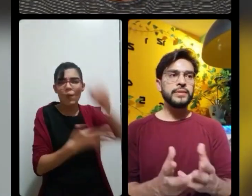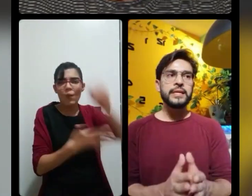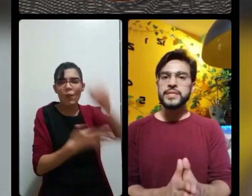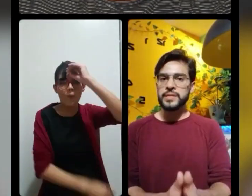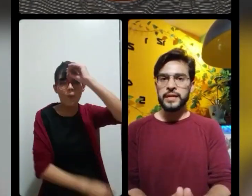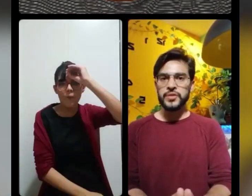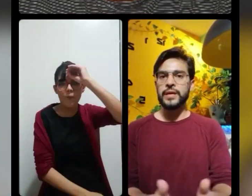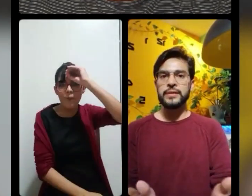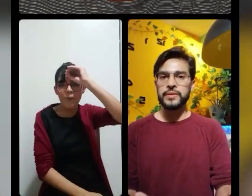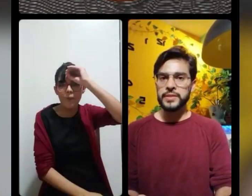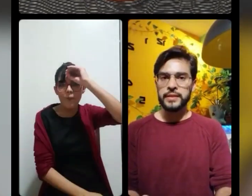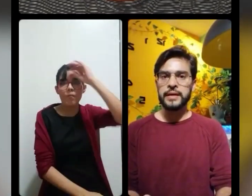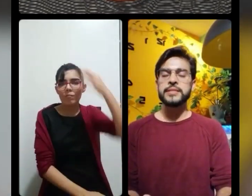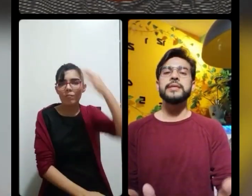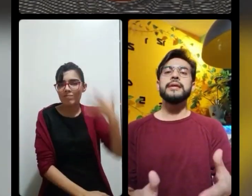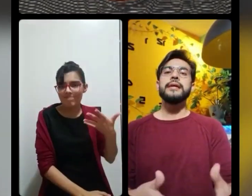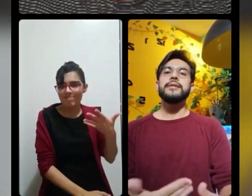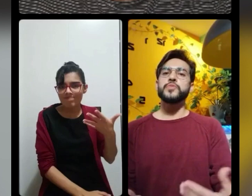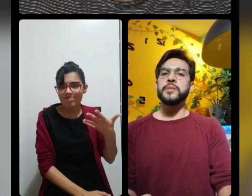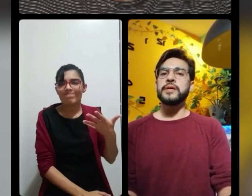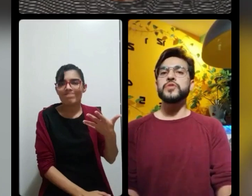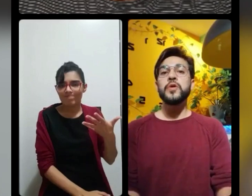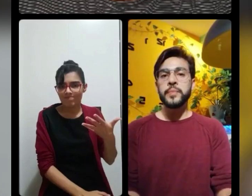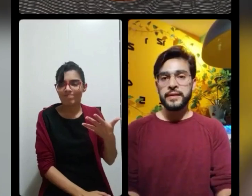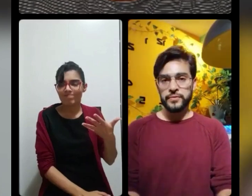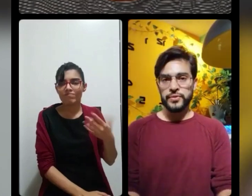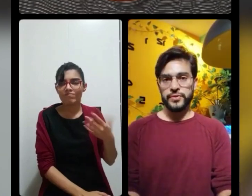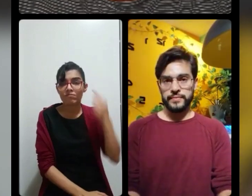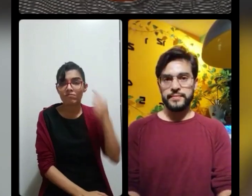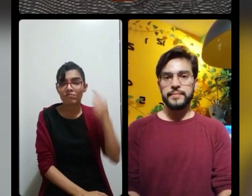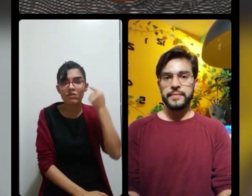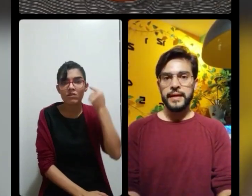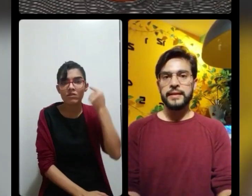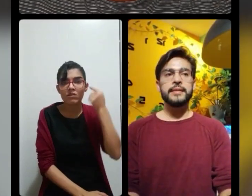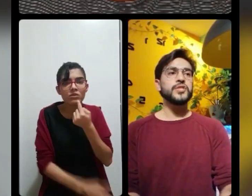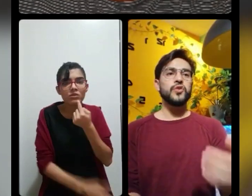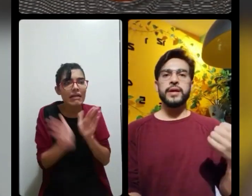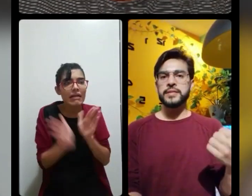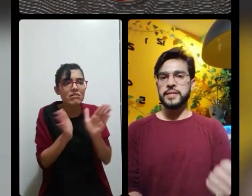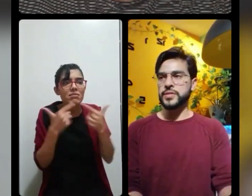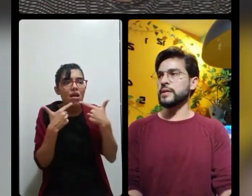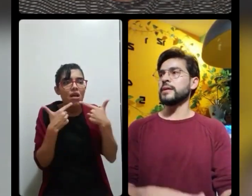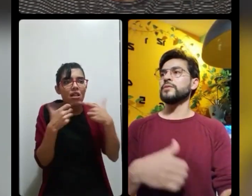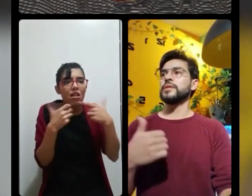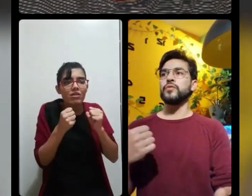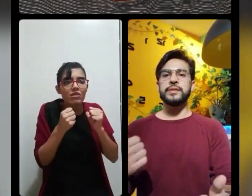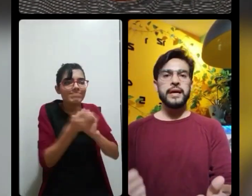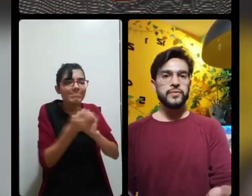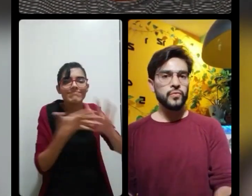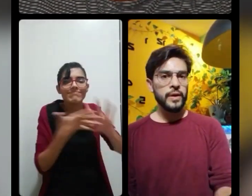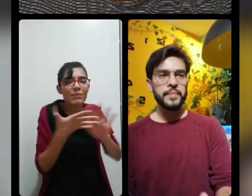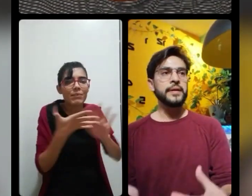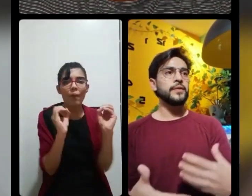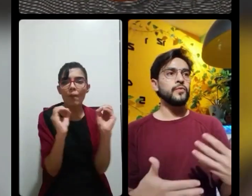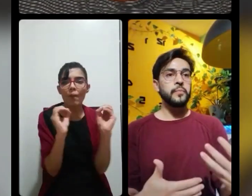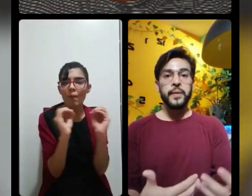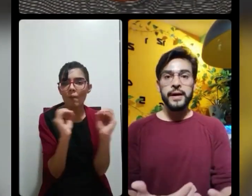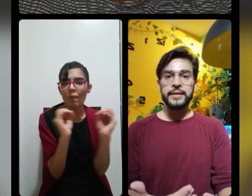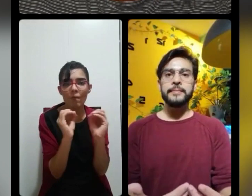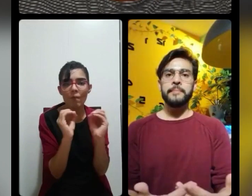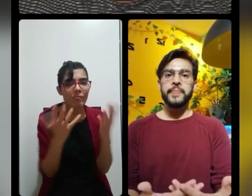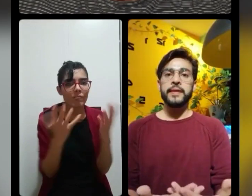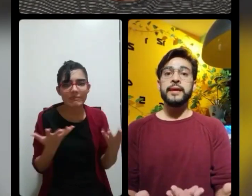visão, não tem acesso à língua de sinais nos primeiros momentos, né, de escolarização, de contato com a mãe,